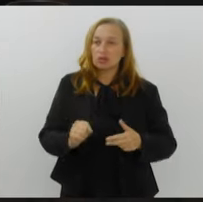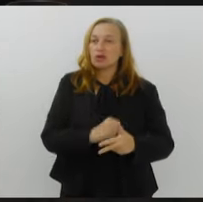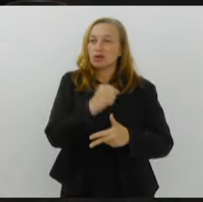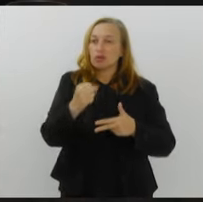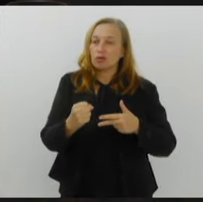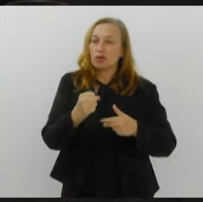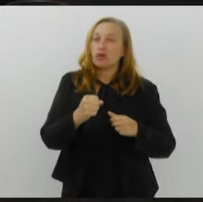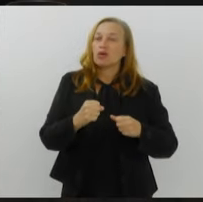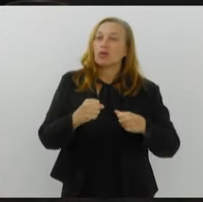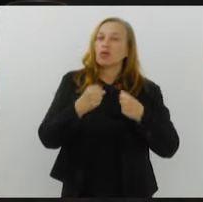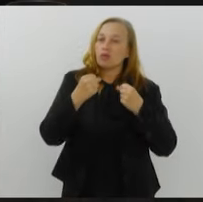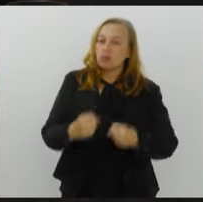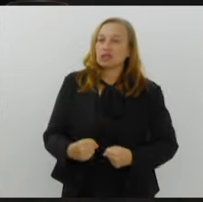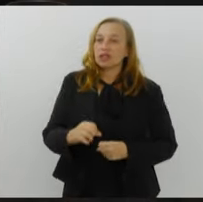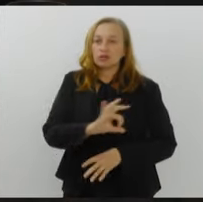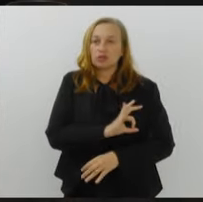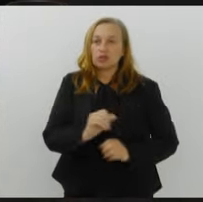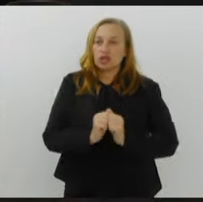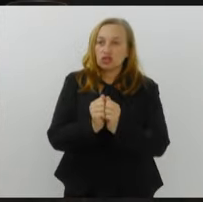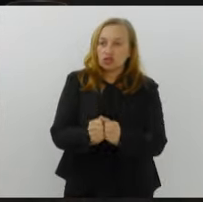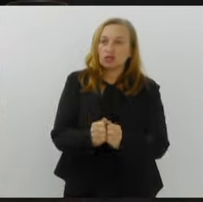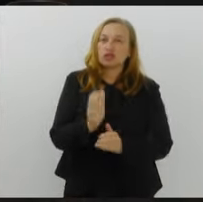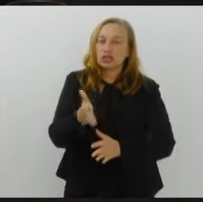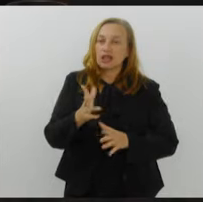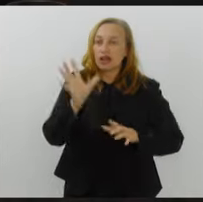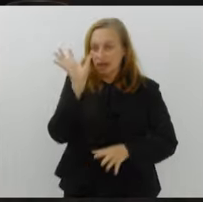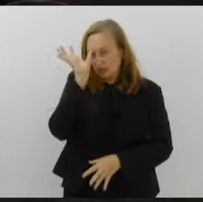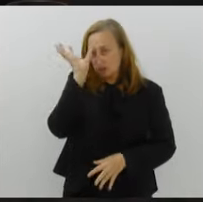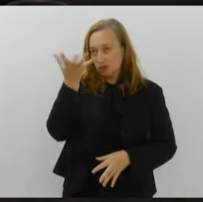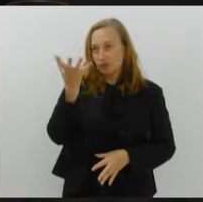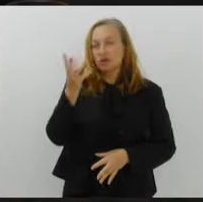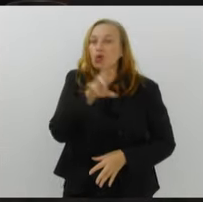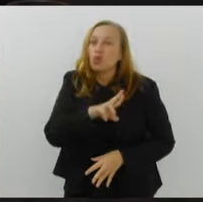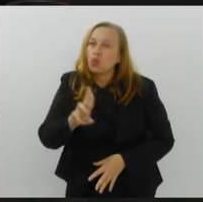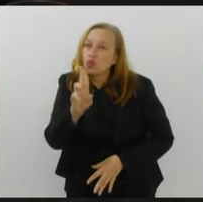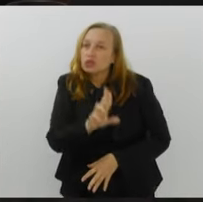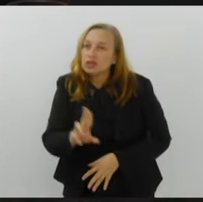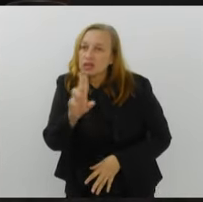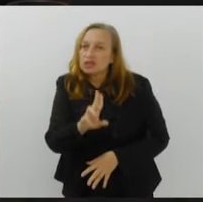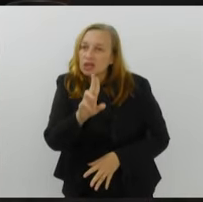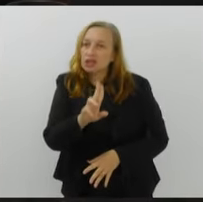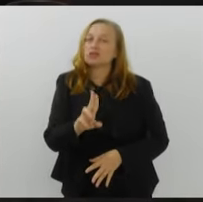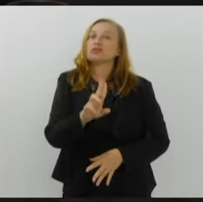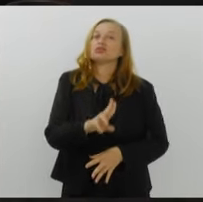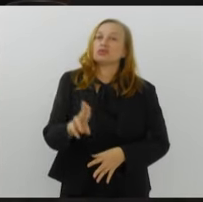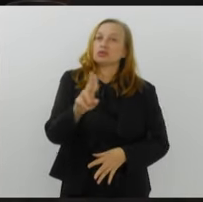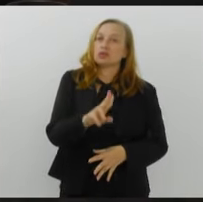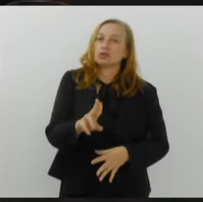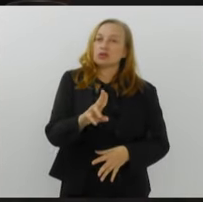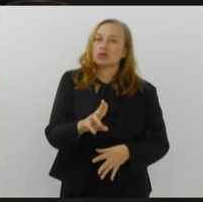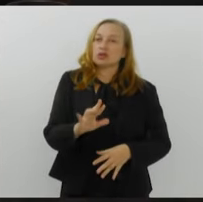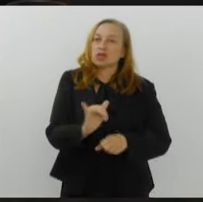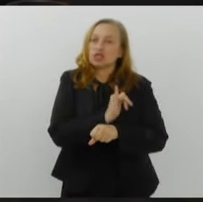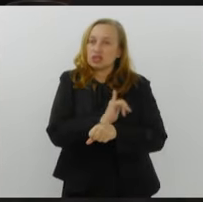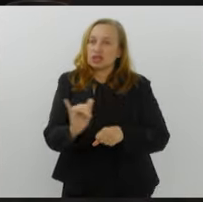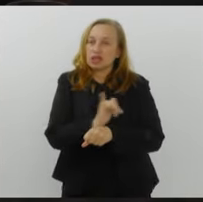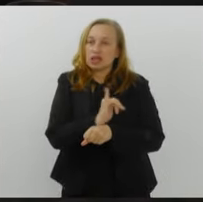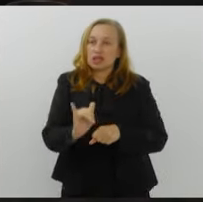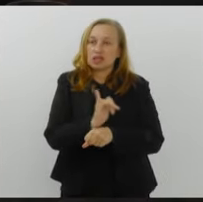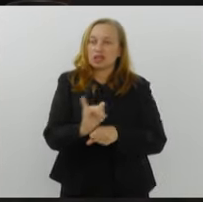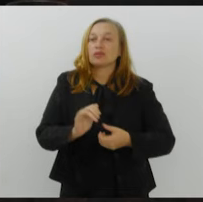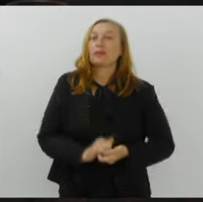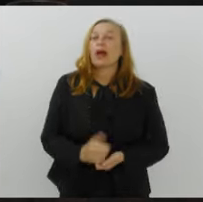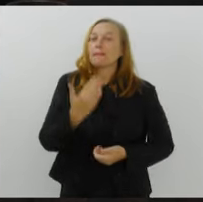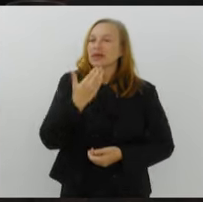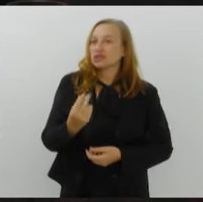com a Procuradoria, já está tomando as medidas possíveis, usando desse poder de polícia. Eu pediria só aos dois